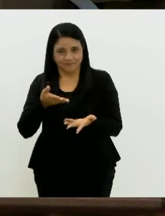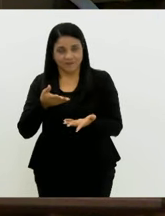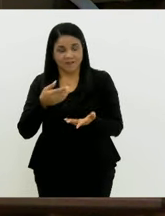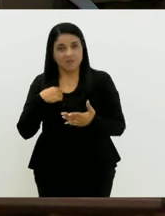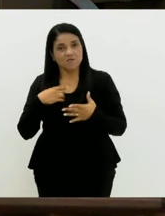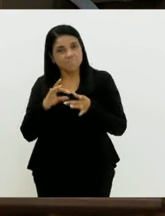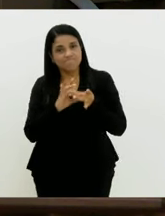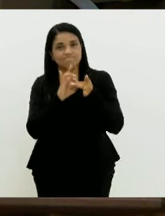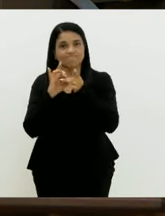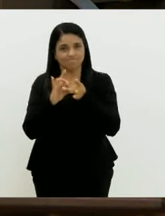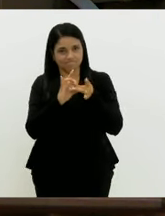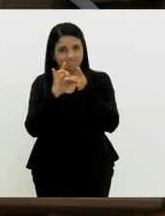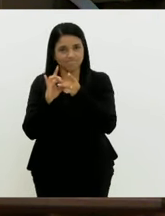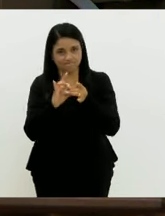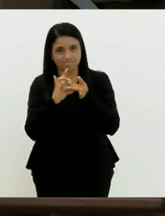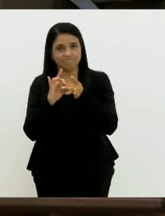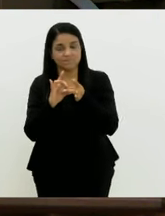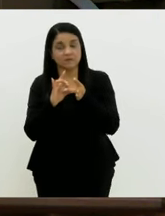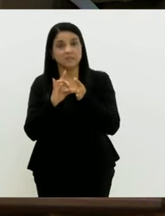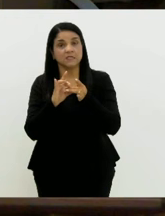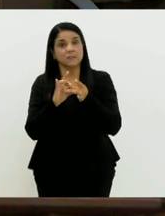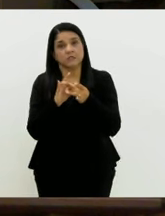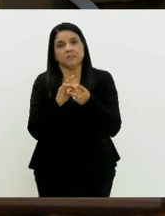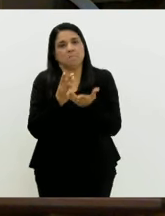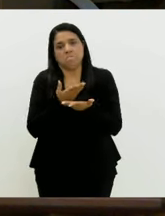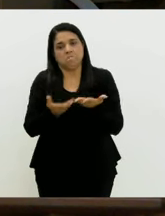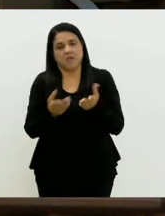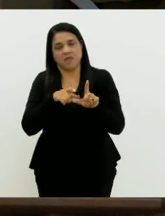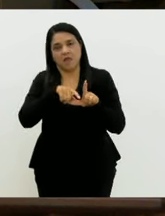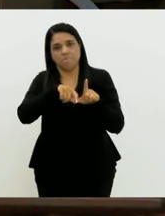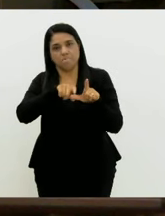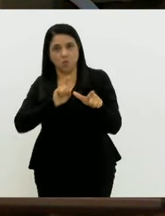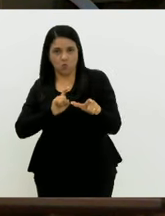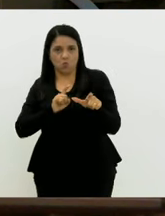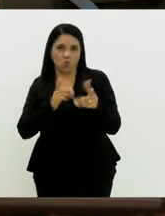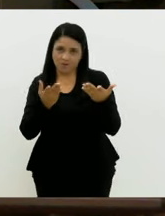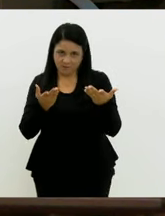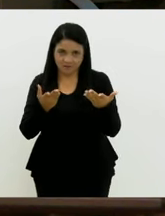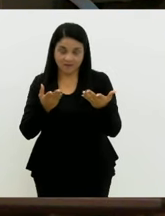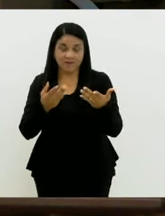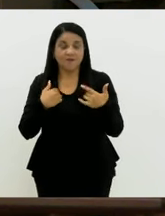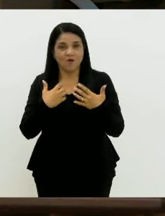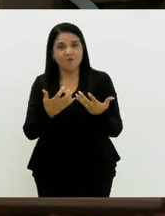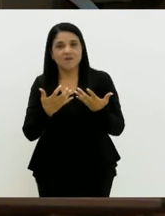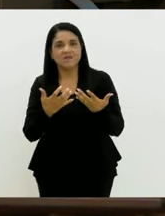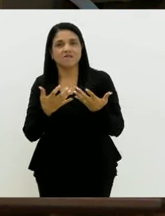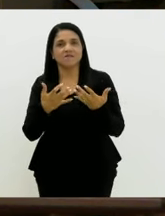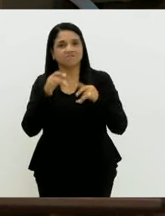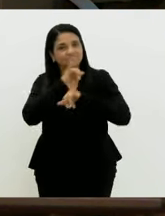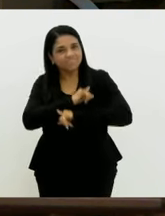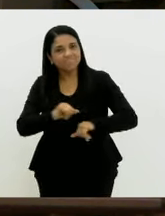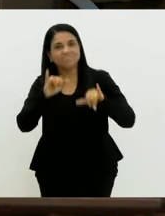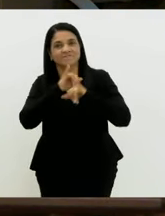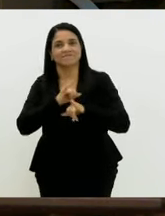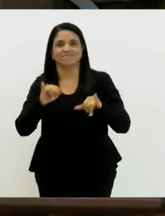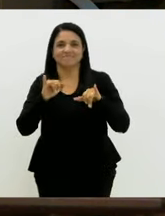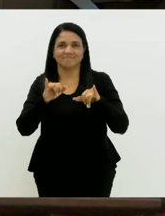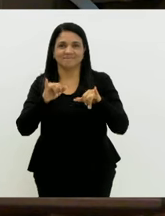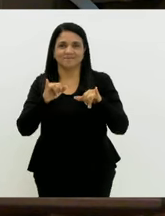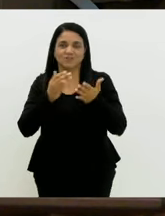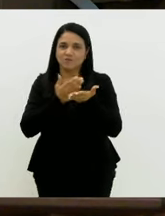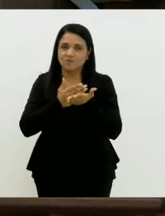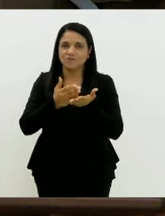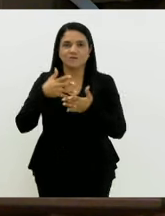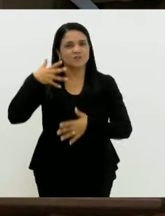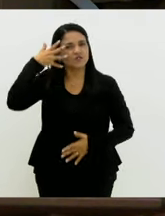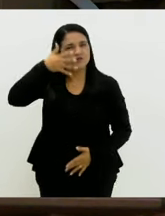está buscando, sem perder a independência. Então, não poderia deixar de fazer essa menção aqui no início do meu discurso,